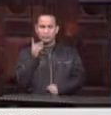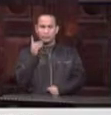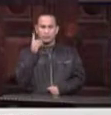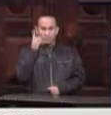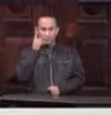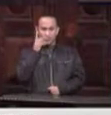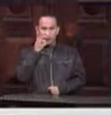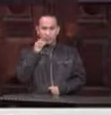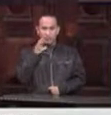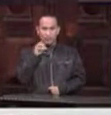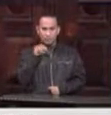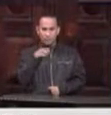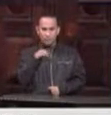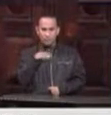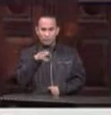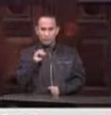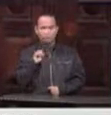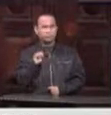Ramos